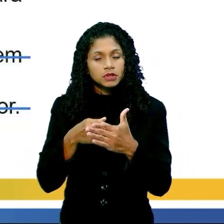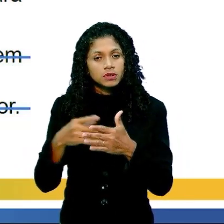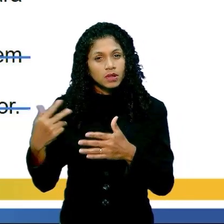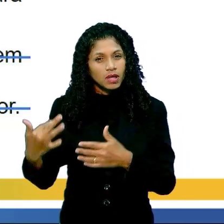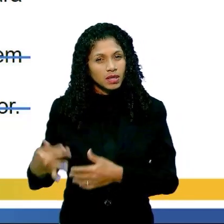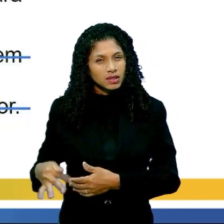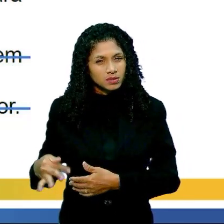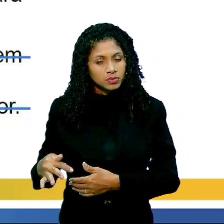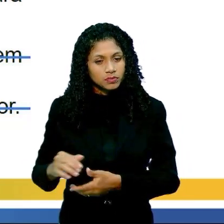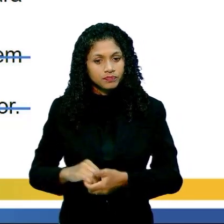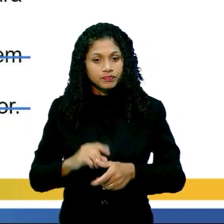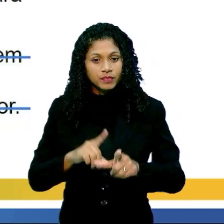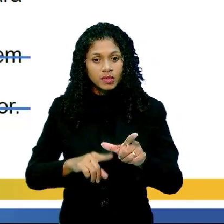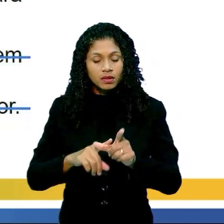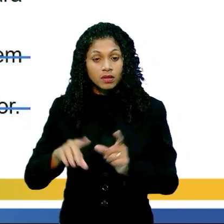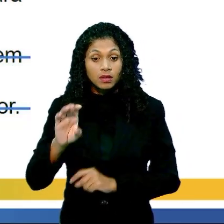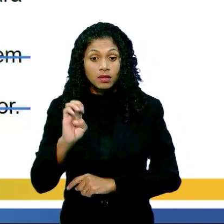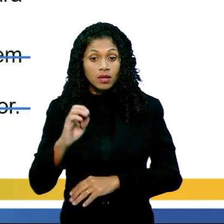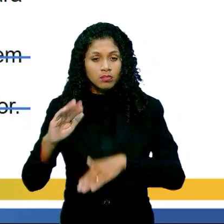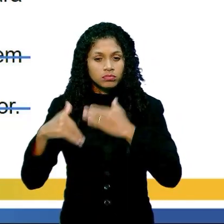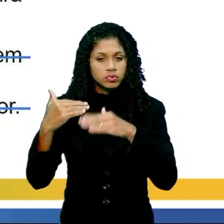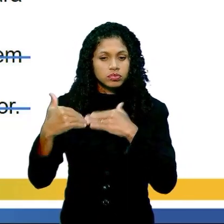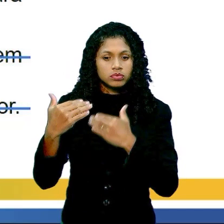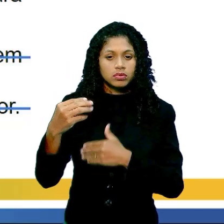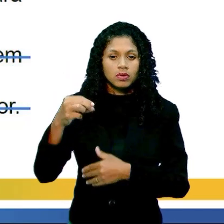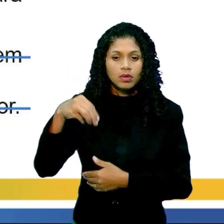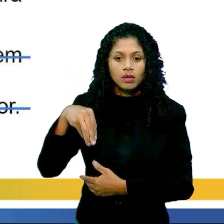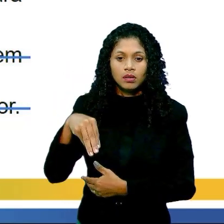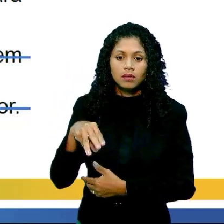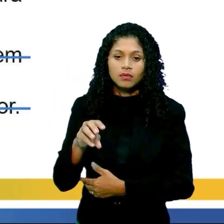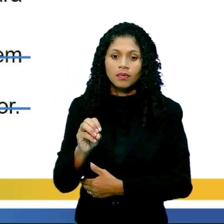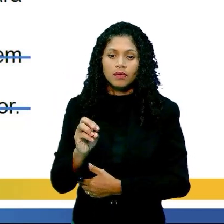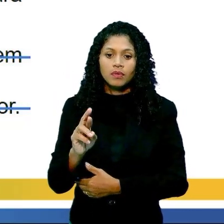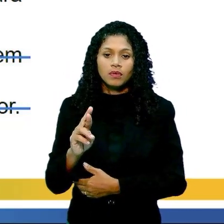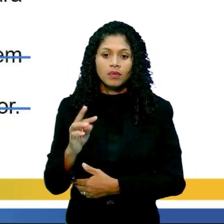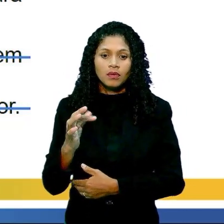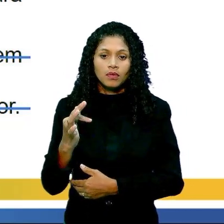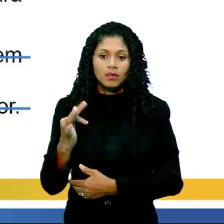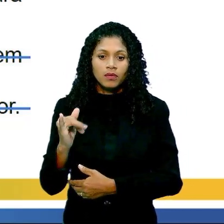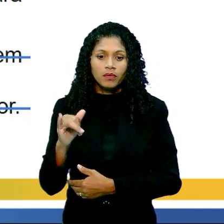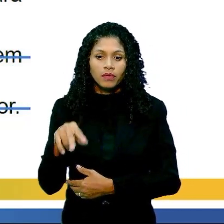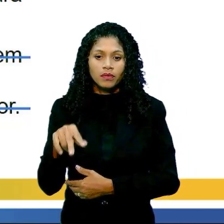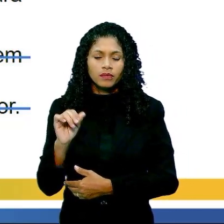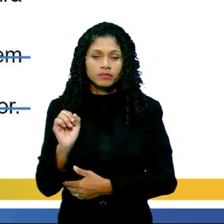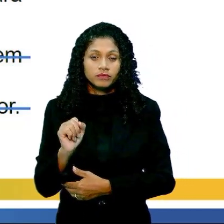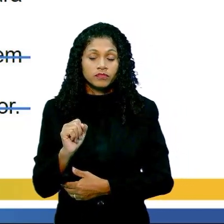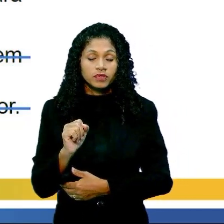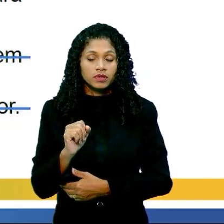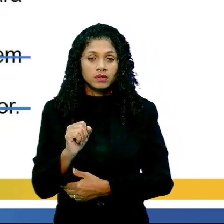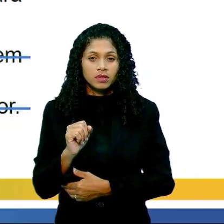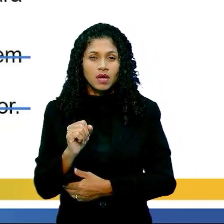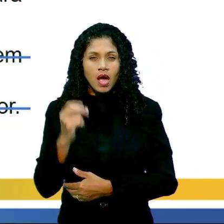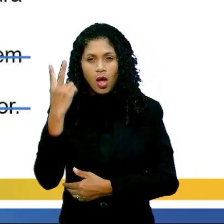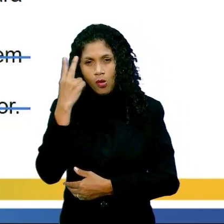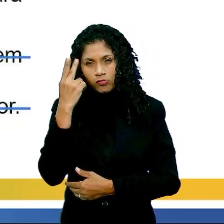na letra E, a produção de morfina é um traço incomum entre os animais.